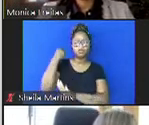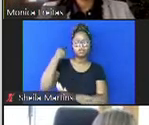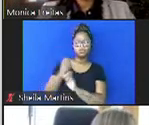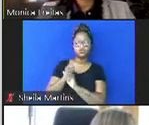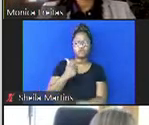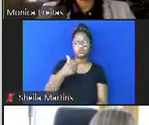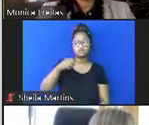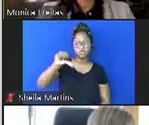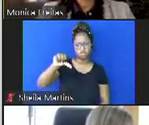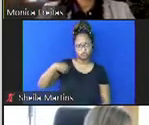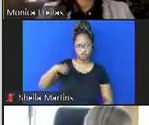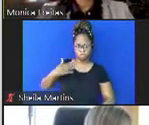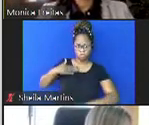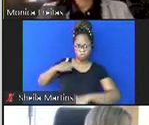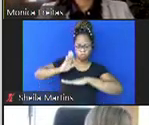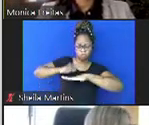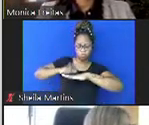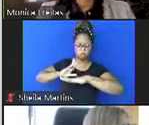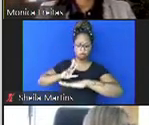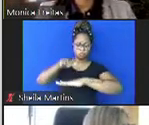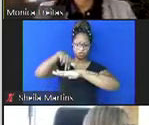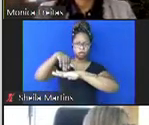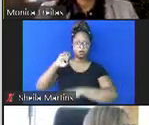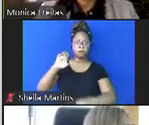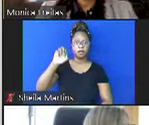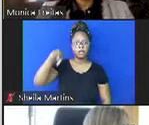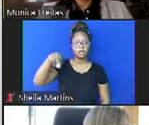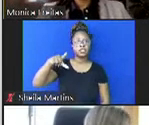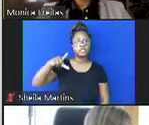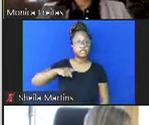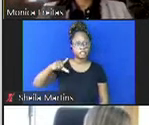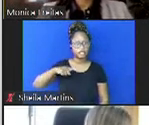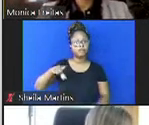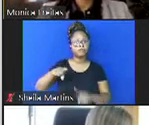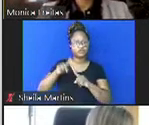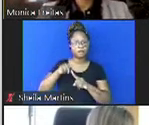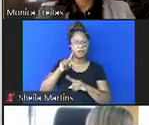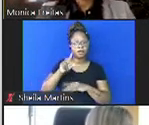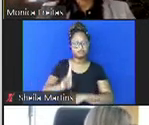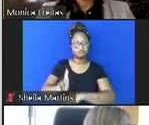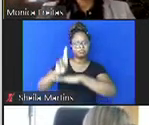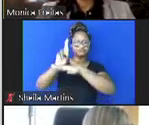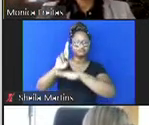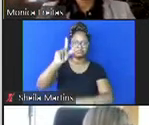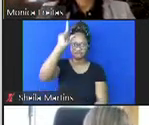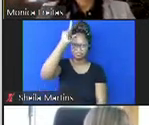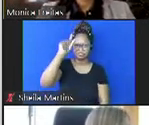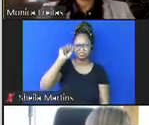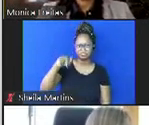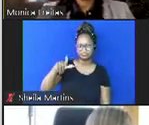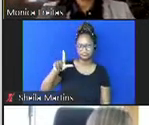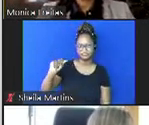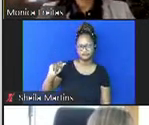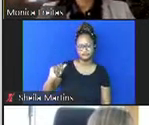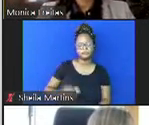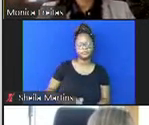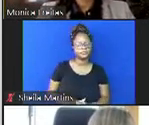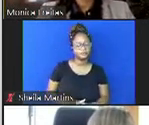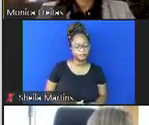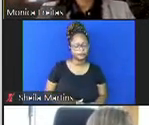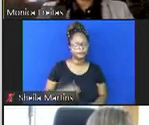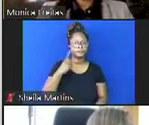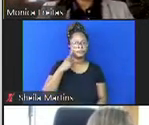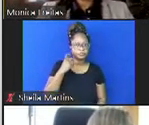para Berlim, nós tivemos a presença da chanceler alemã, né, Angela Merkel. Então, é muito interessante, porque